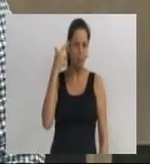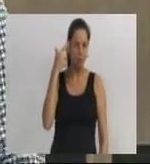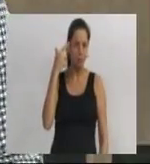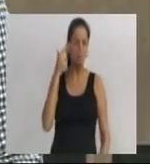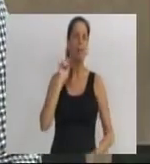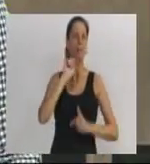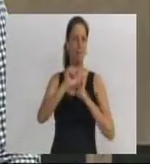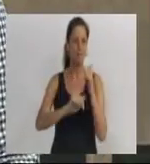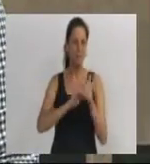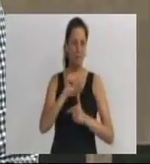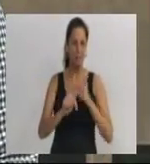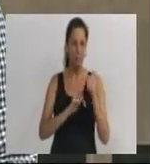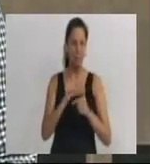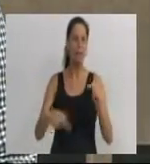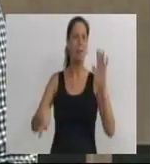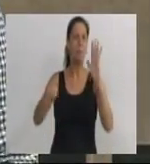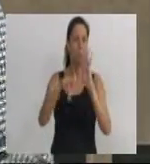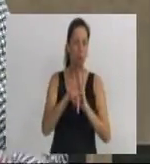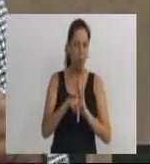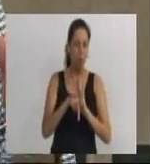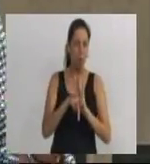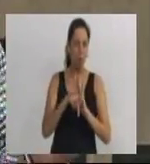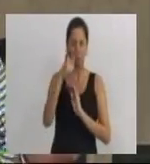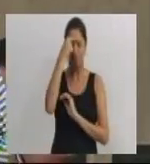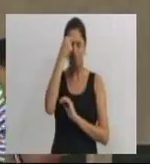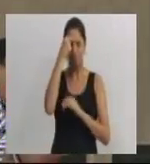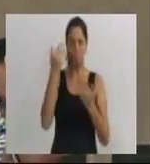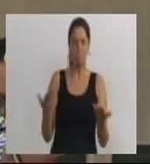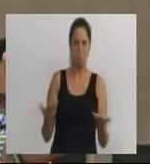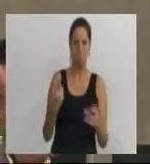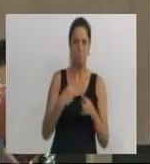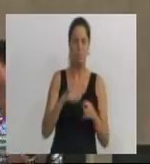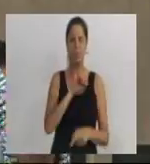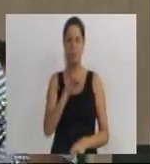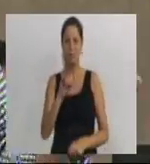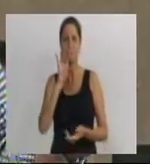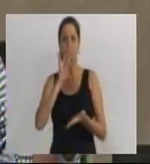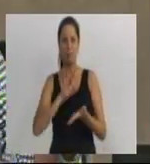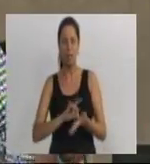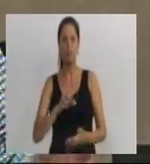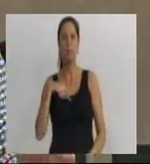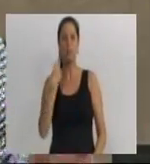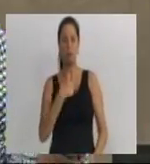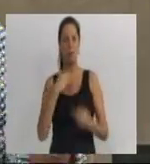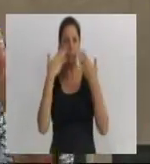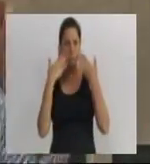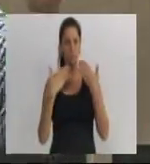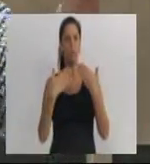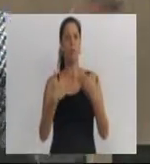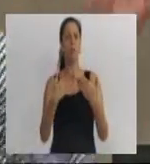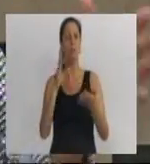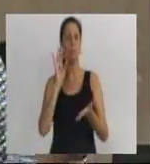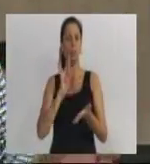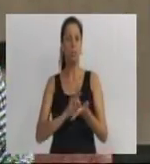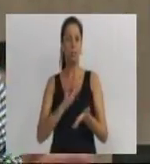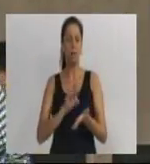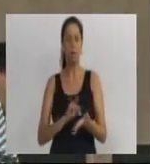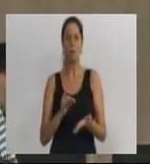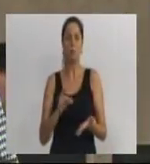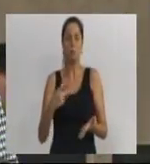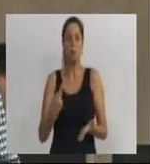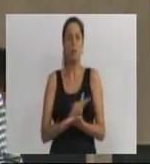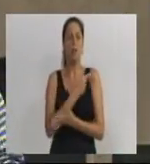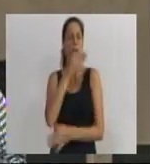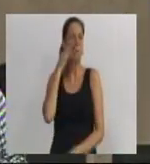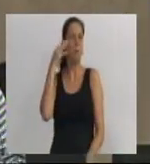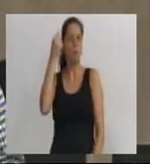prestar serviço para a própria universidade? Porque se isso é verdade, então nós estamos diante de uma lésia pátria da FURB, digamos